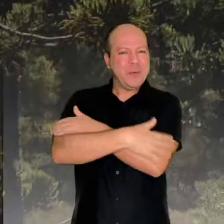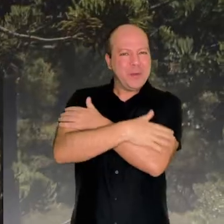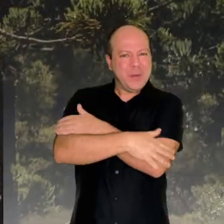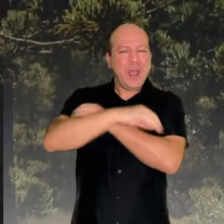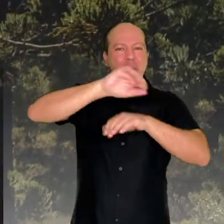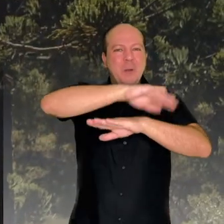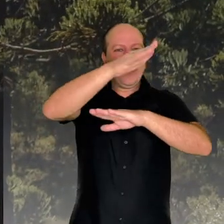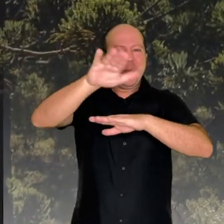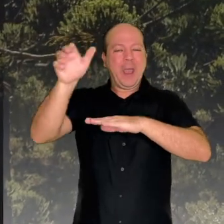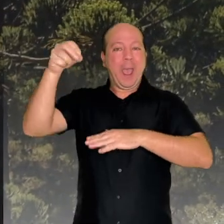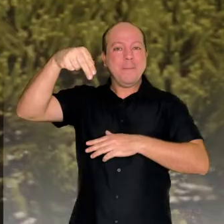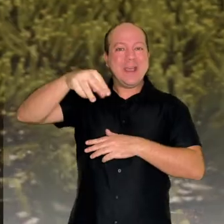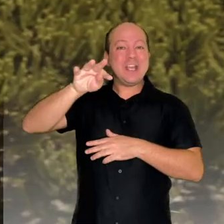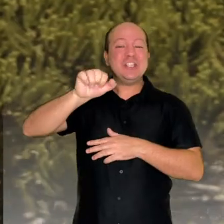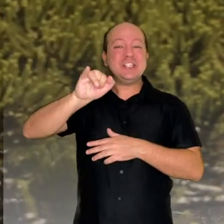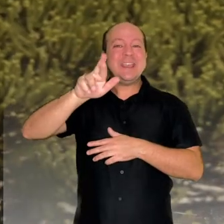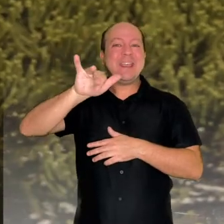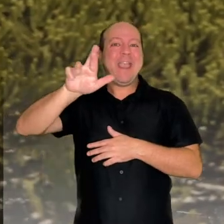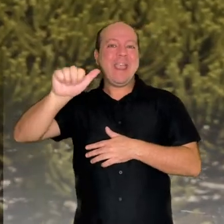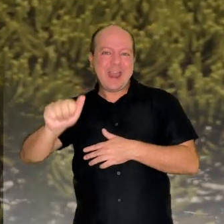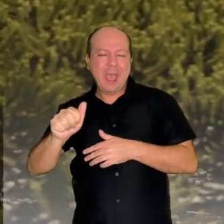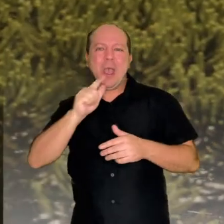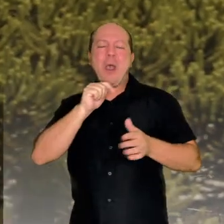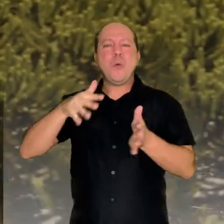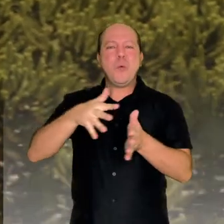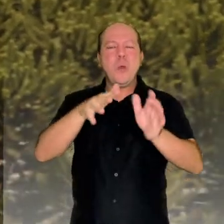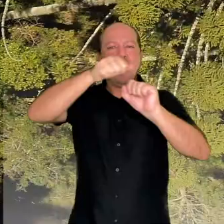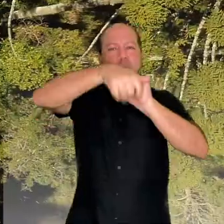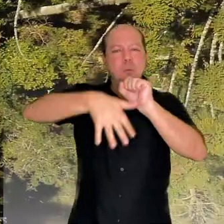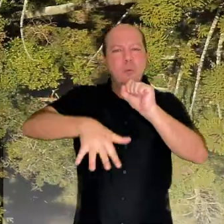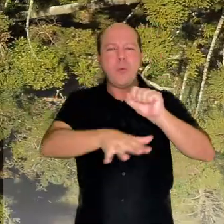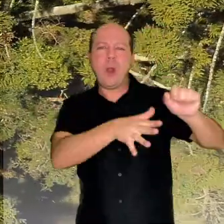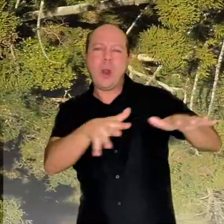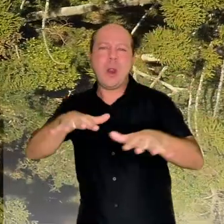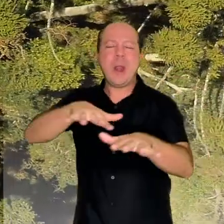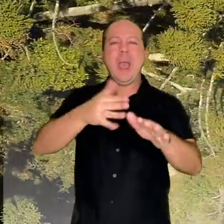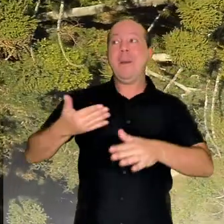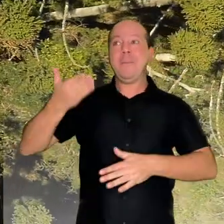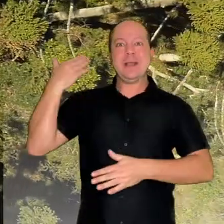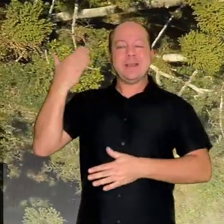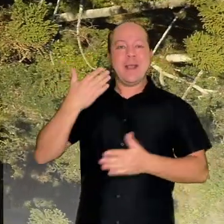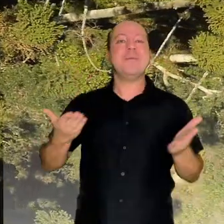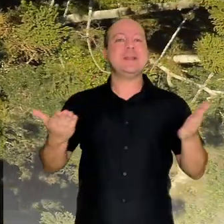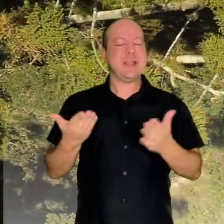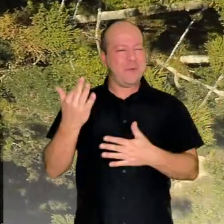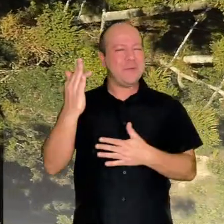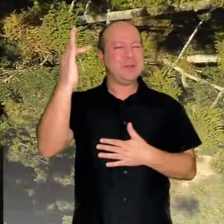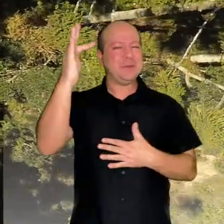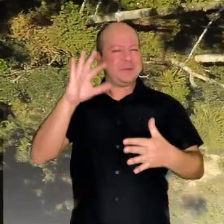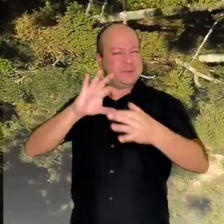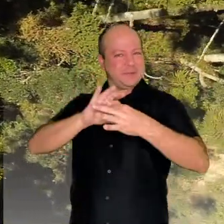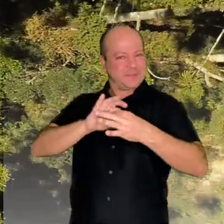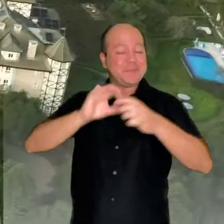verde profundo da Serra da Mantiqueira com as águas que percorrem seus vales e que nos conectam com o passado, o presente e